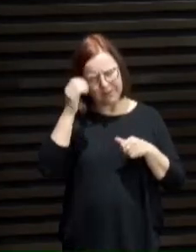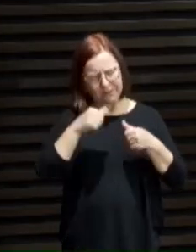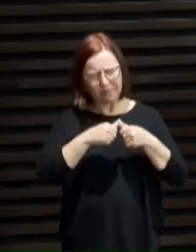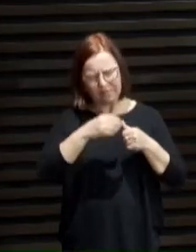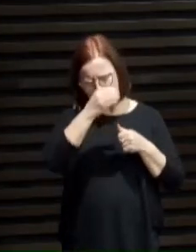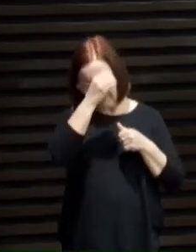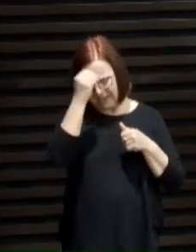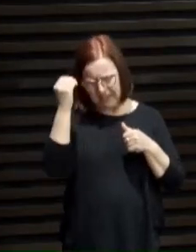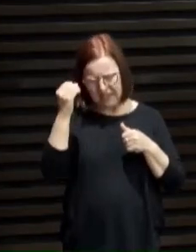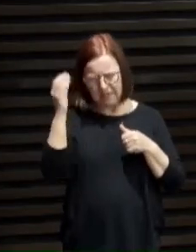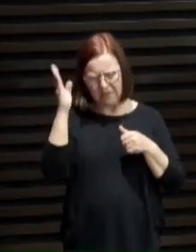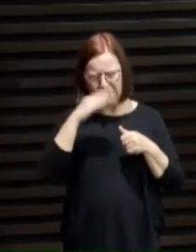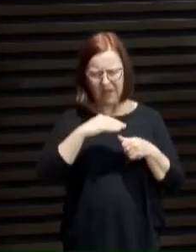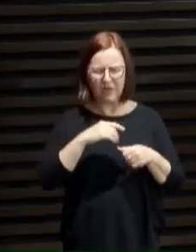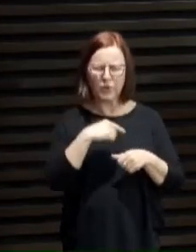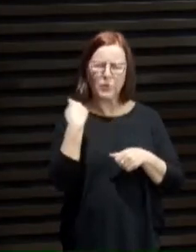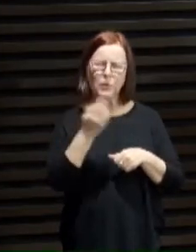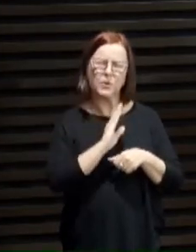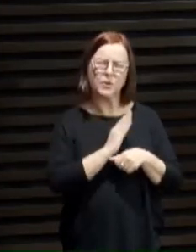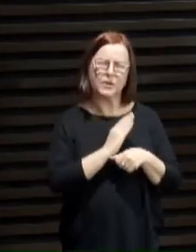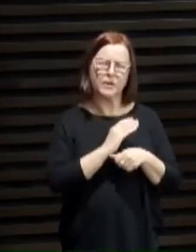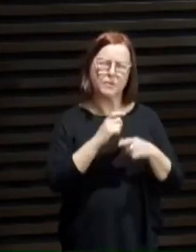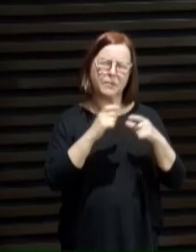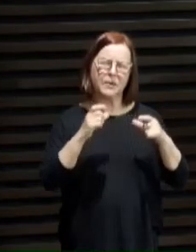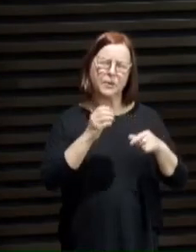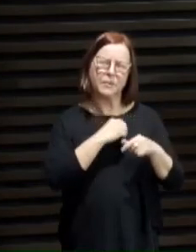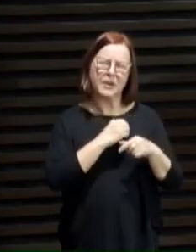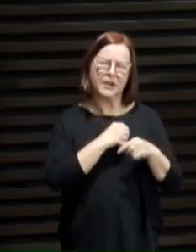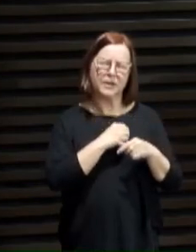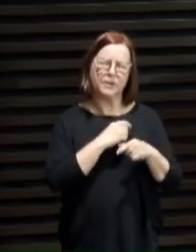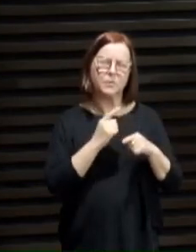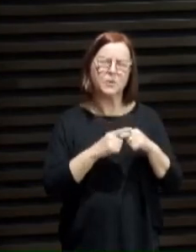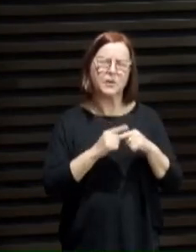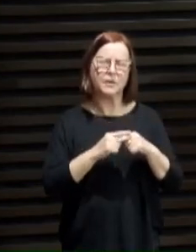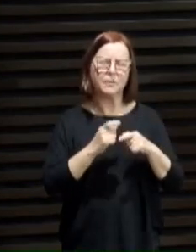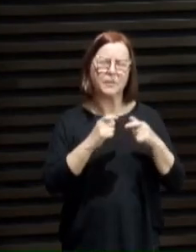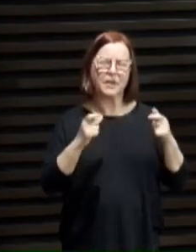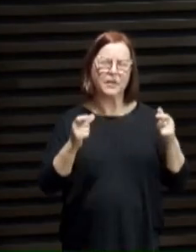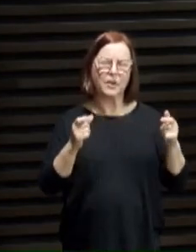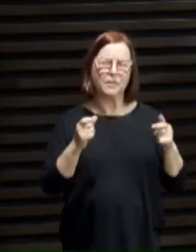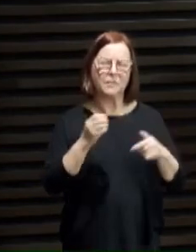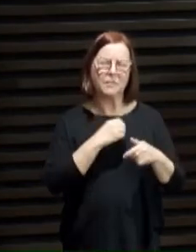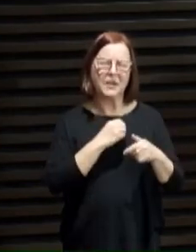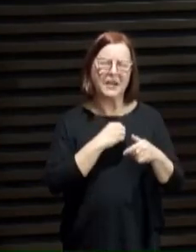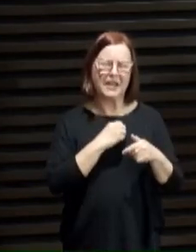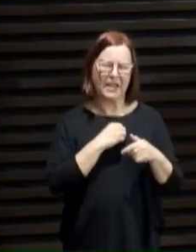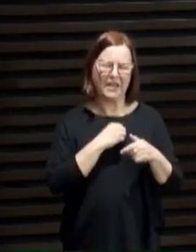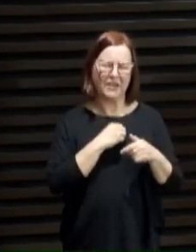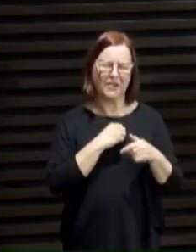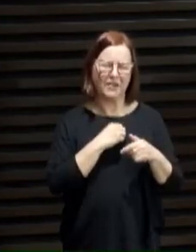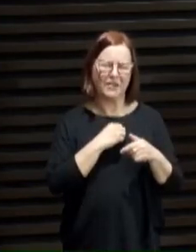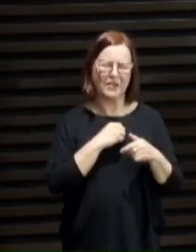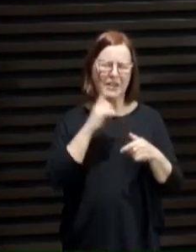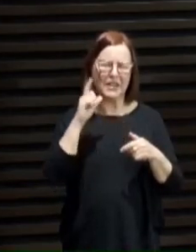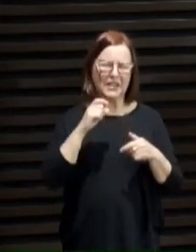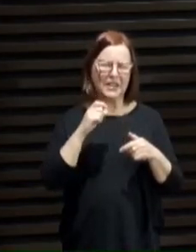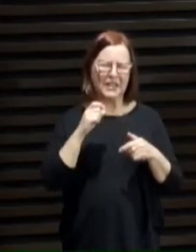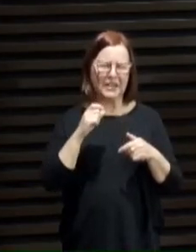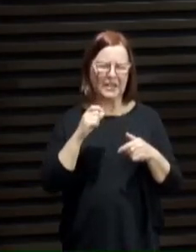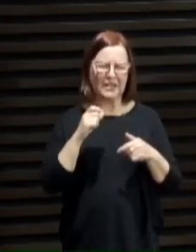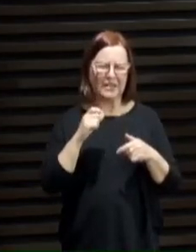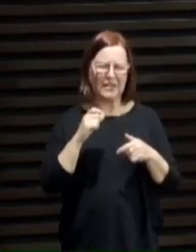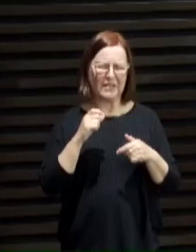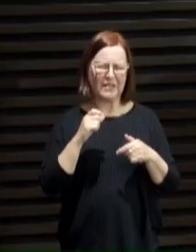a maldade do nosso coração é o nosso maior pecado, porque o maior pecado não é ser miserável, o maior pecado é ser miserável e não